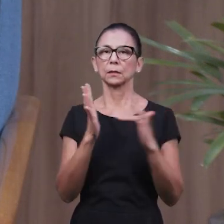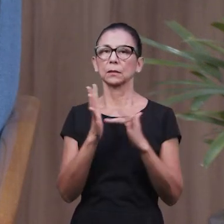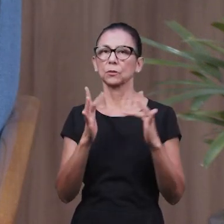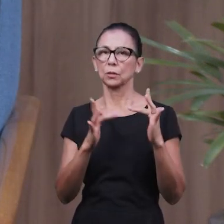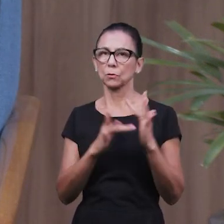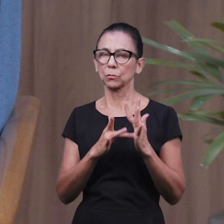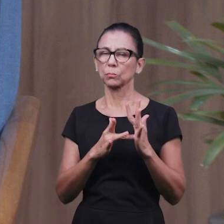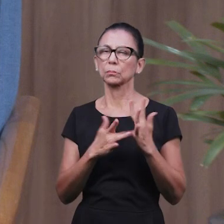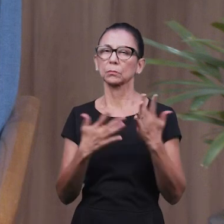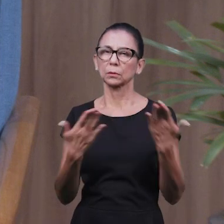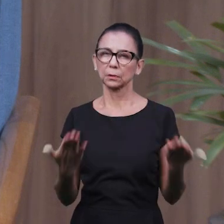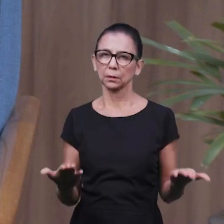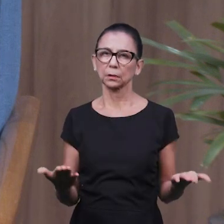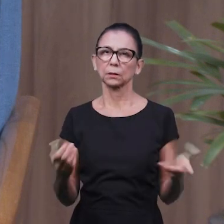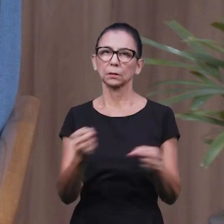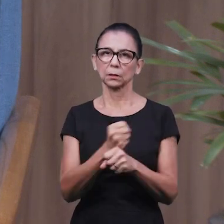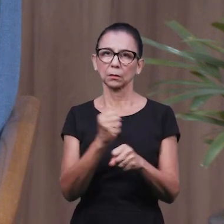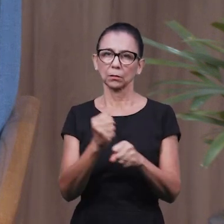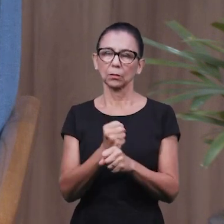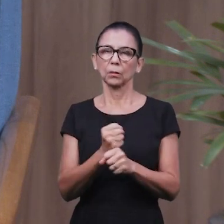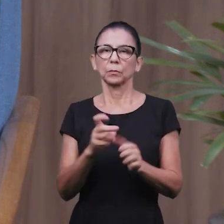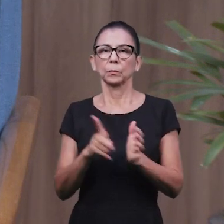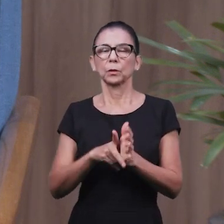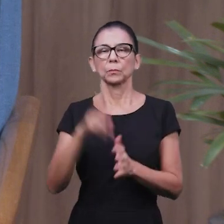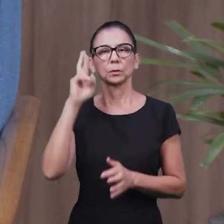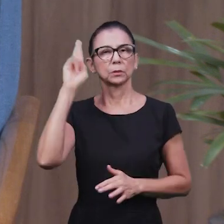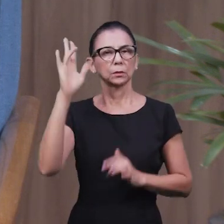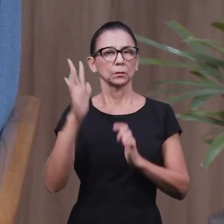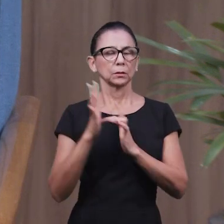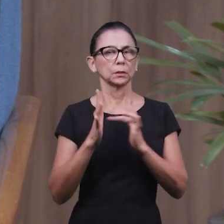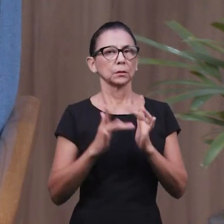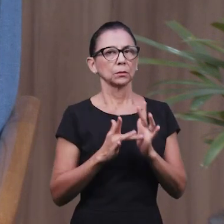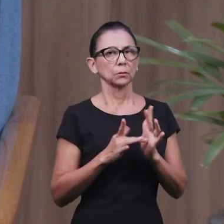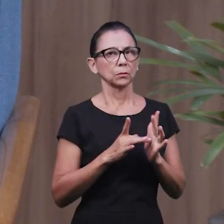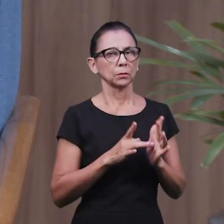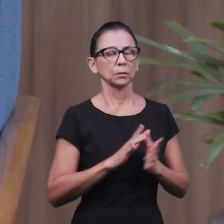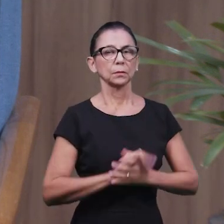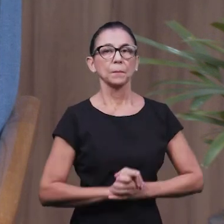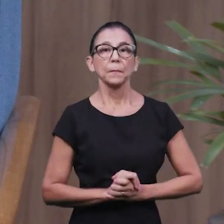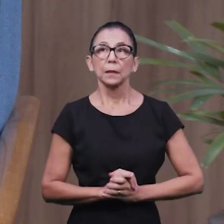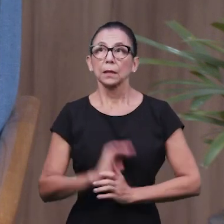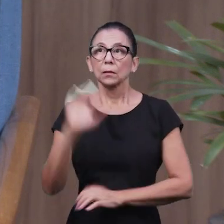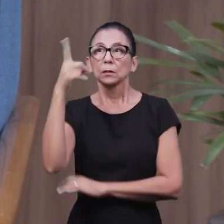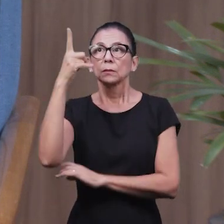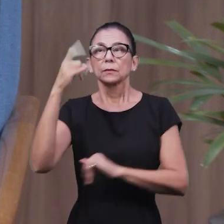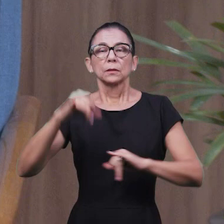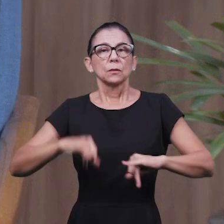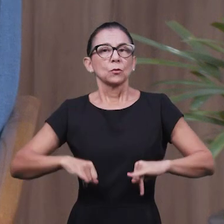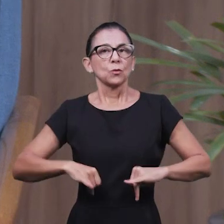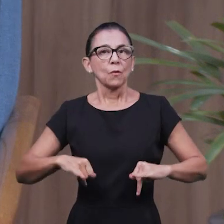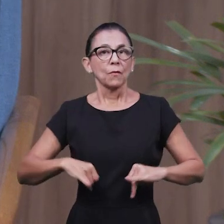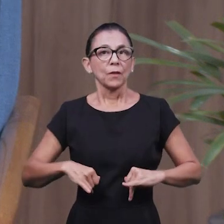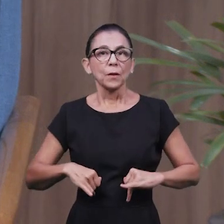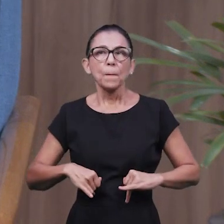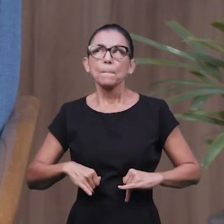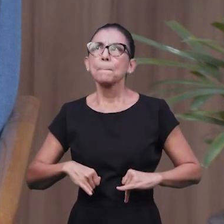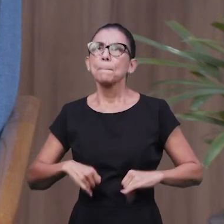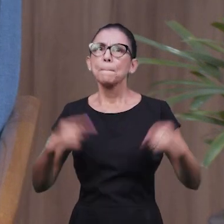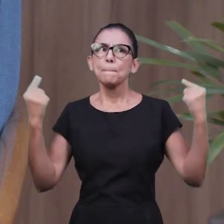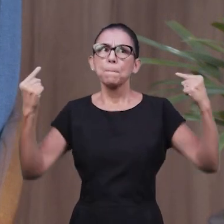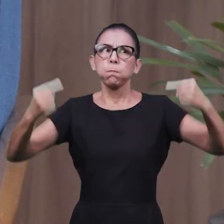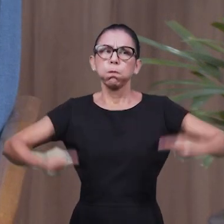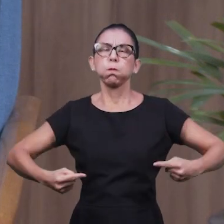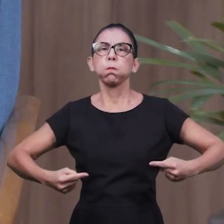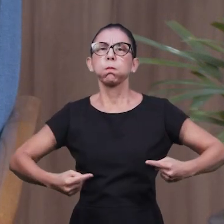que o Senhor Jesus realiza e da obra que nós vivemos. Então Davi sofreu oposições.